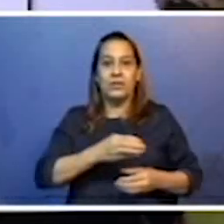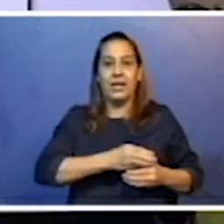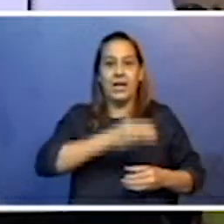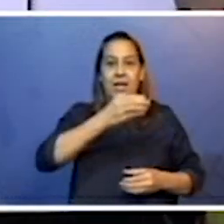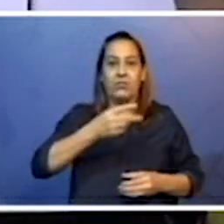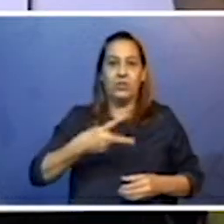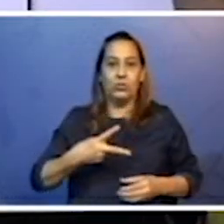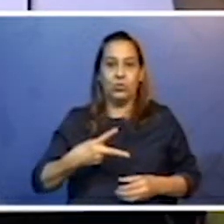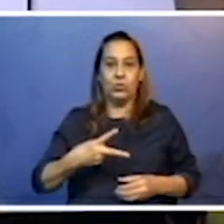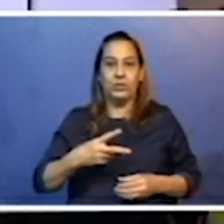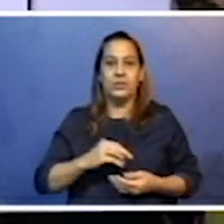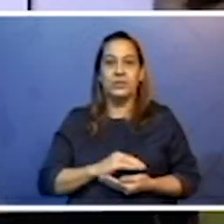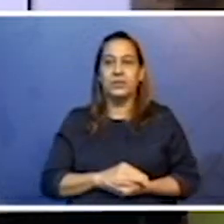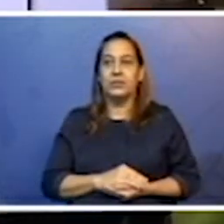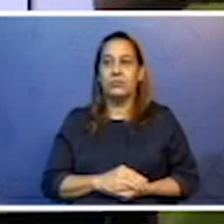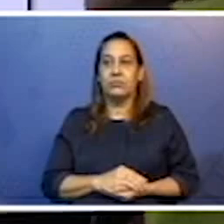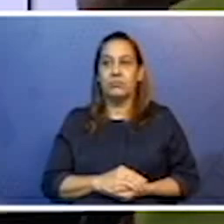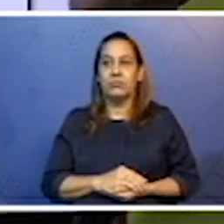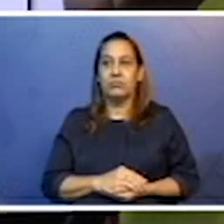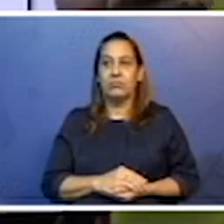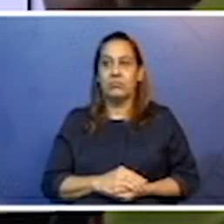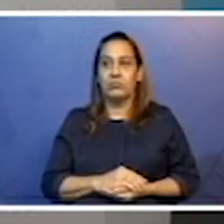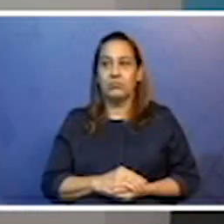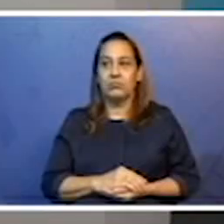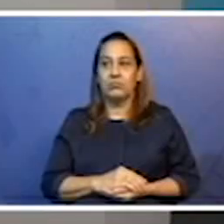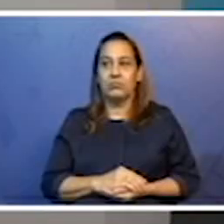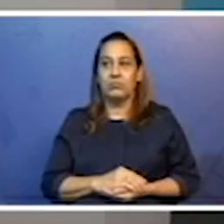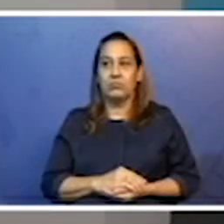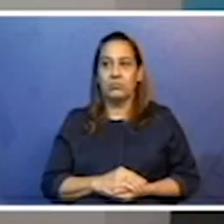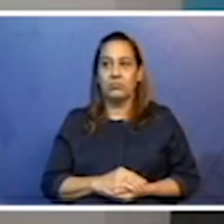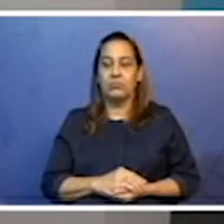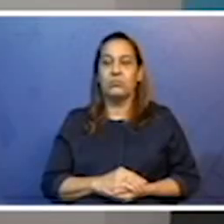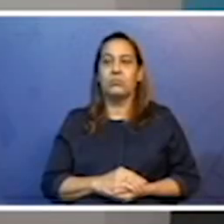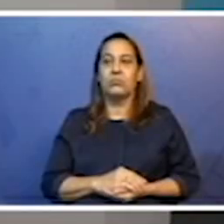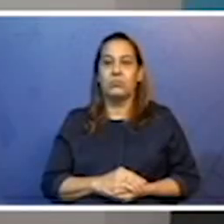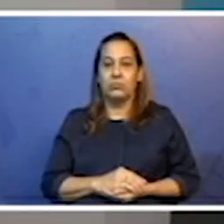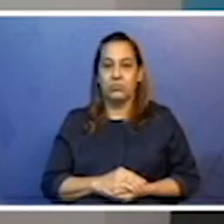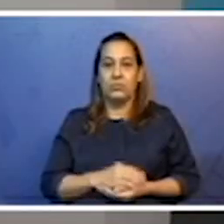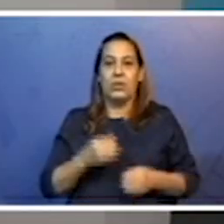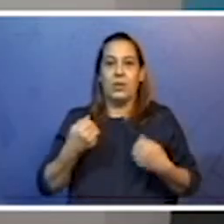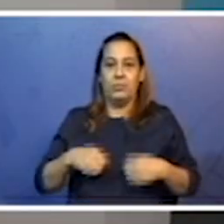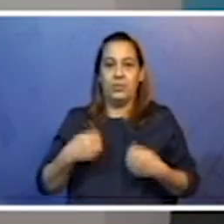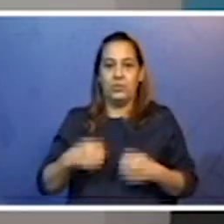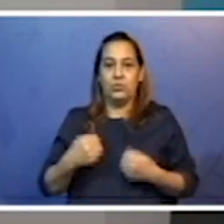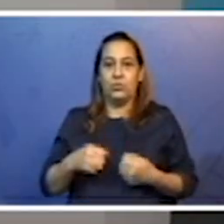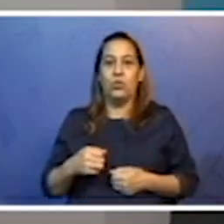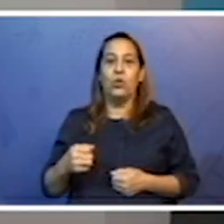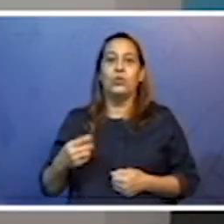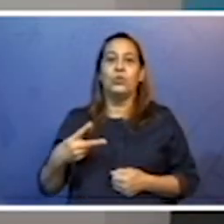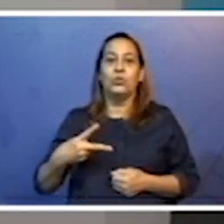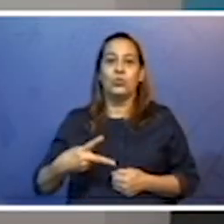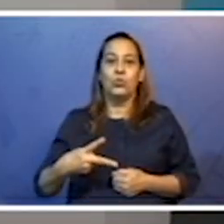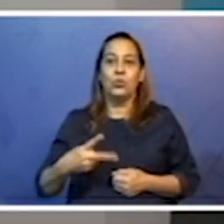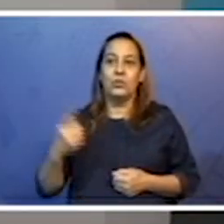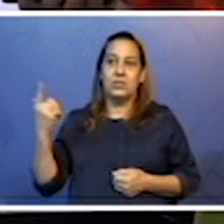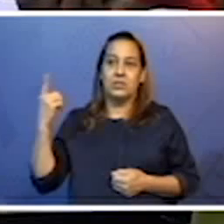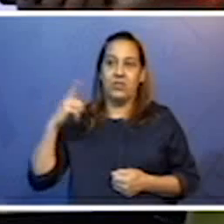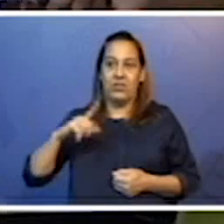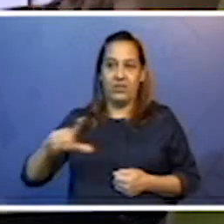o recipiente 2, tá aqui, ó. O recipiente 2 teve que ser enchido, vocês lembram